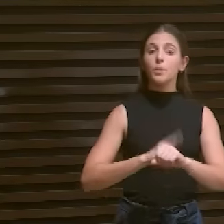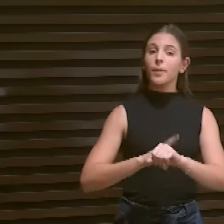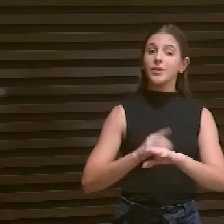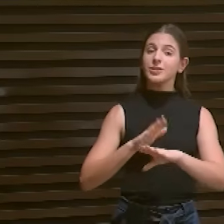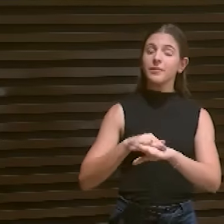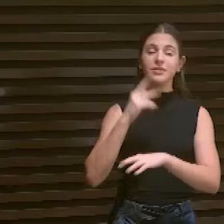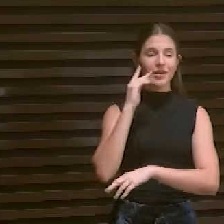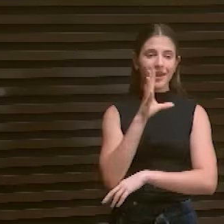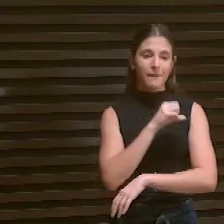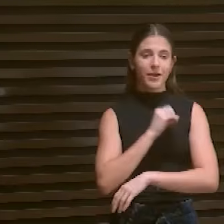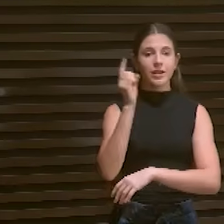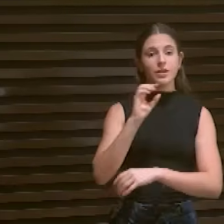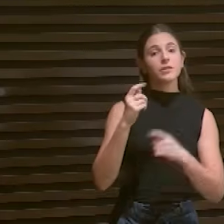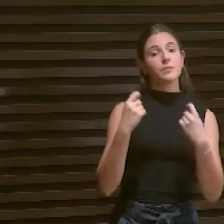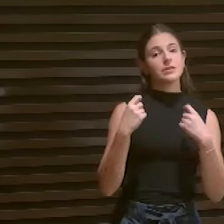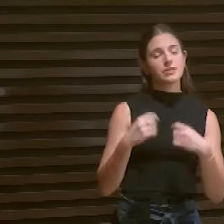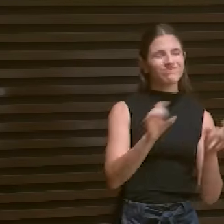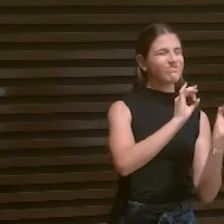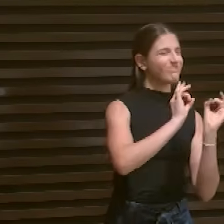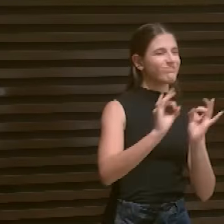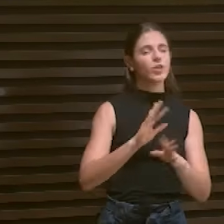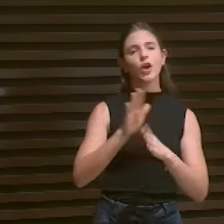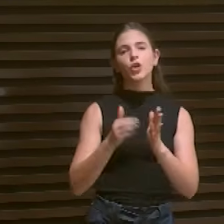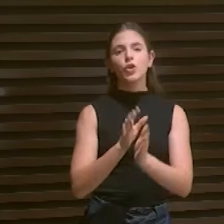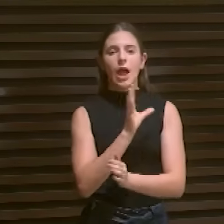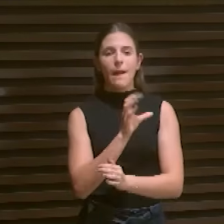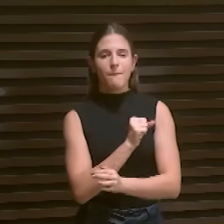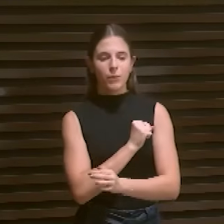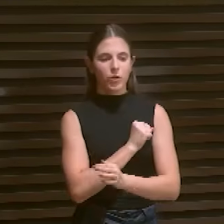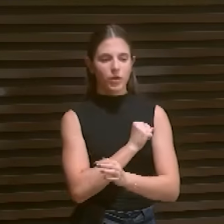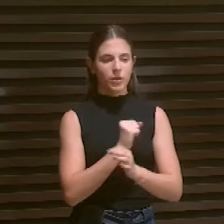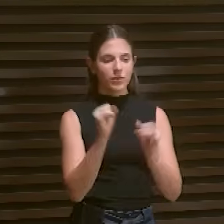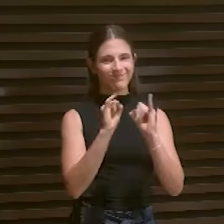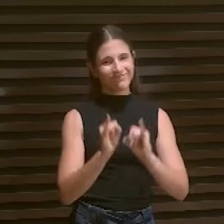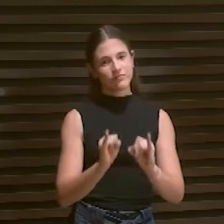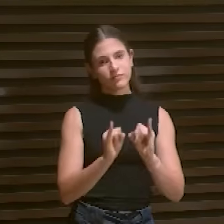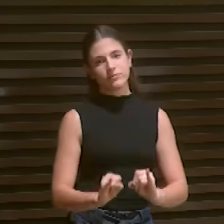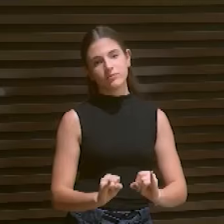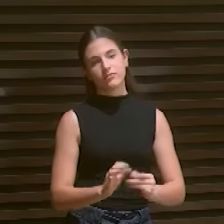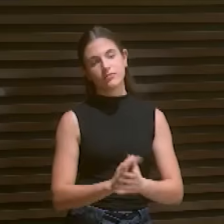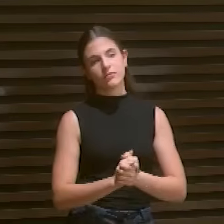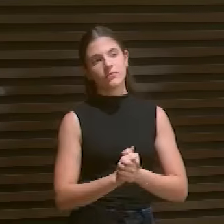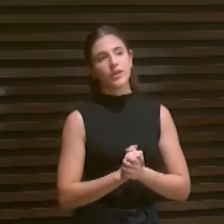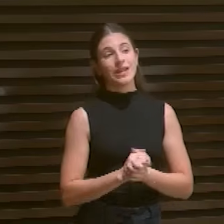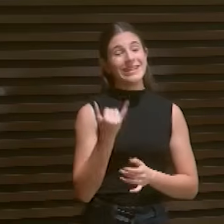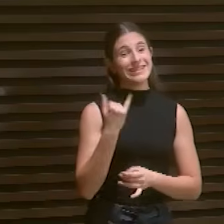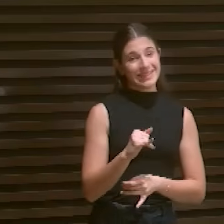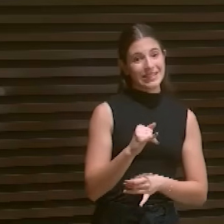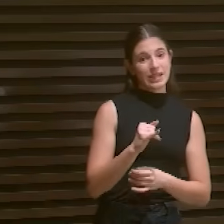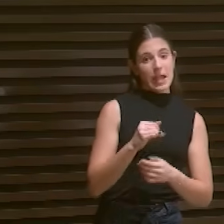devemos abandonar todos os amores e lealdades menores. Falhar em fazer isso significa que